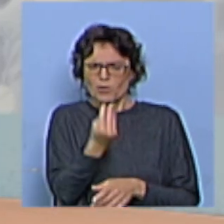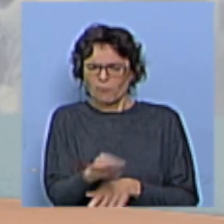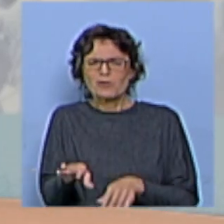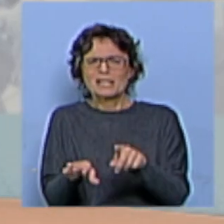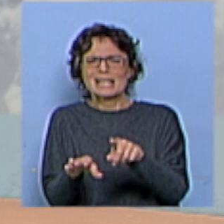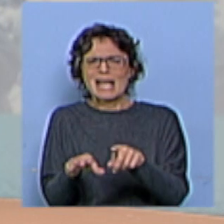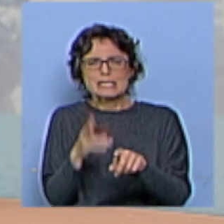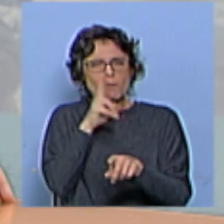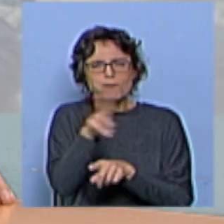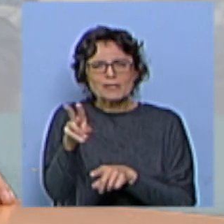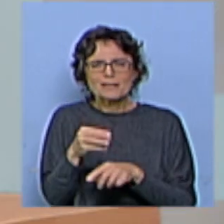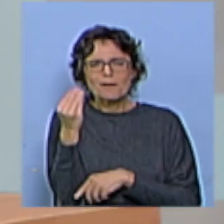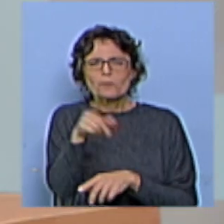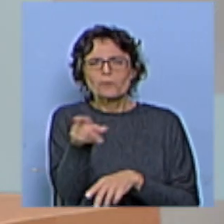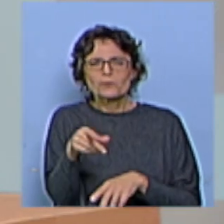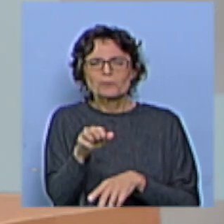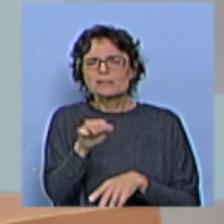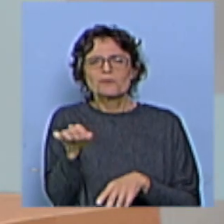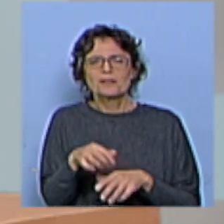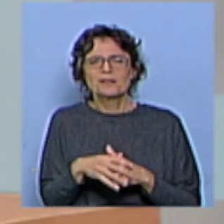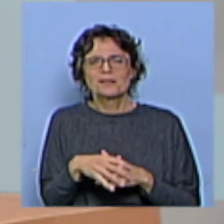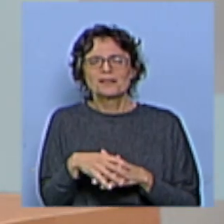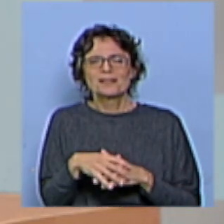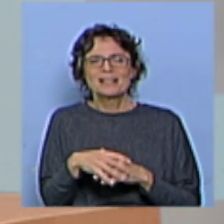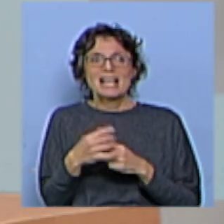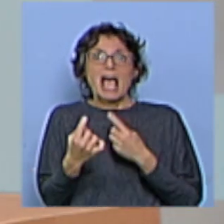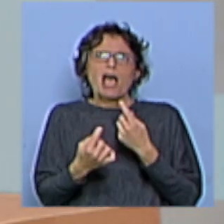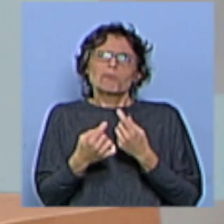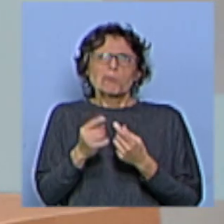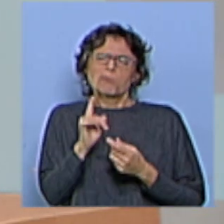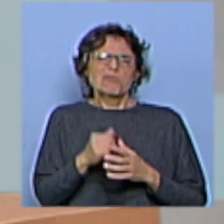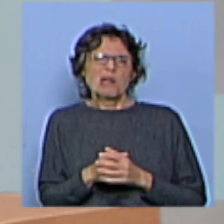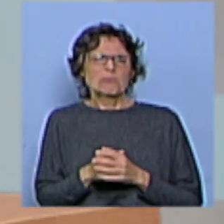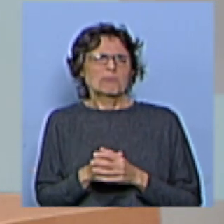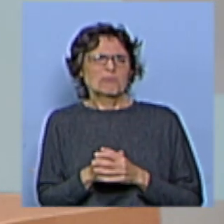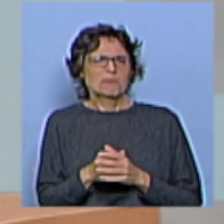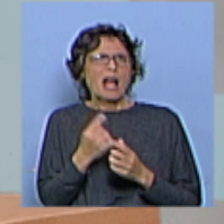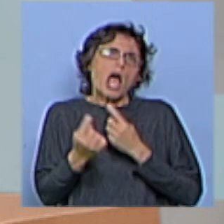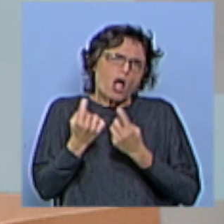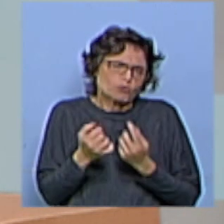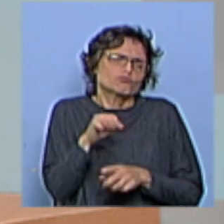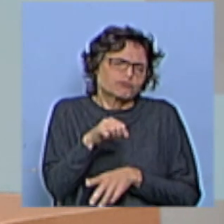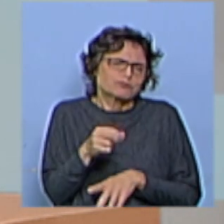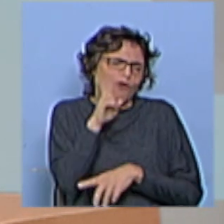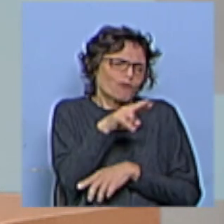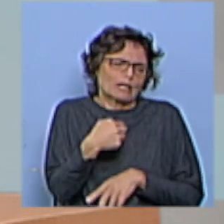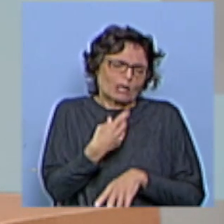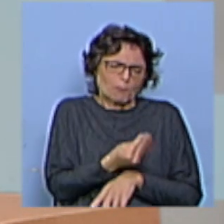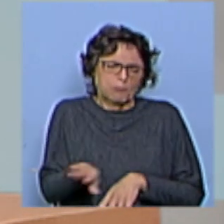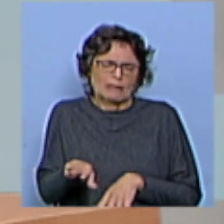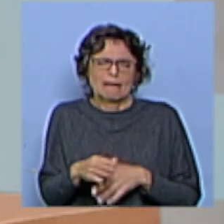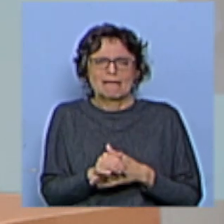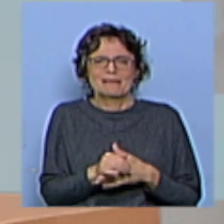monumentos? Não, nem por isso, alguns sim, mas sobretudo numa fase de